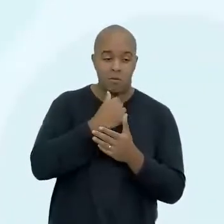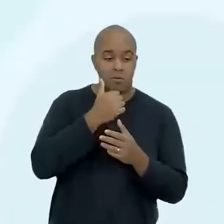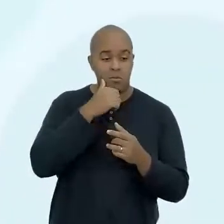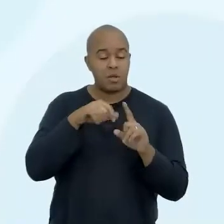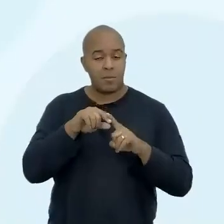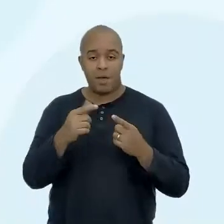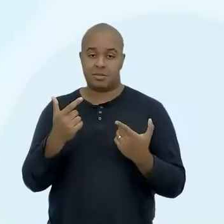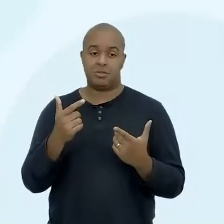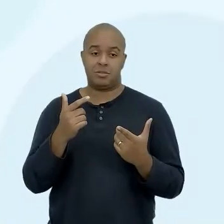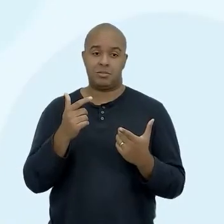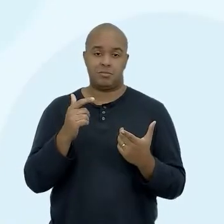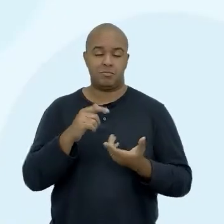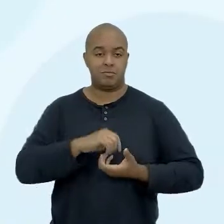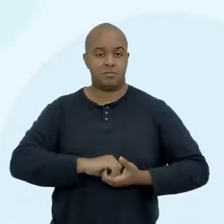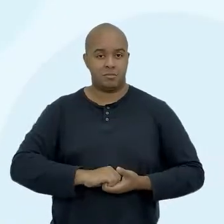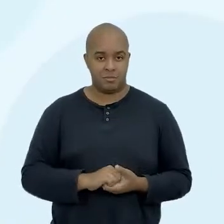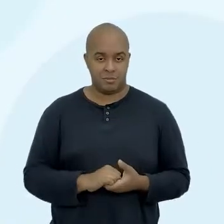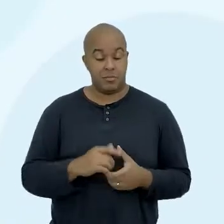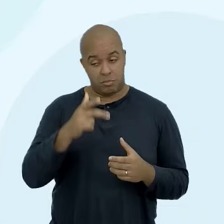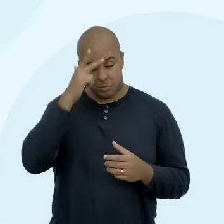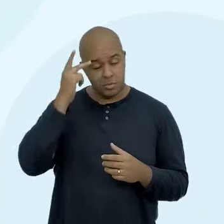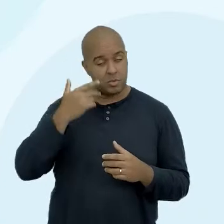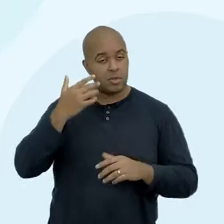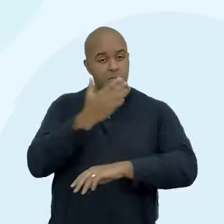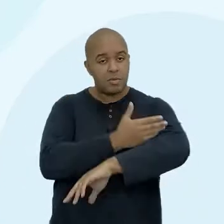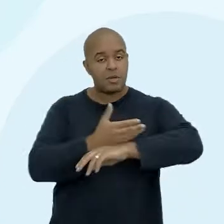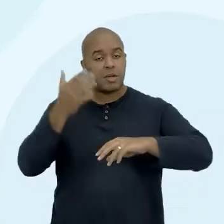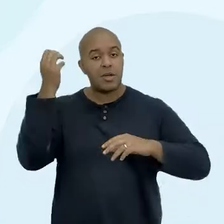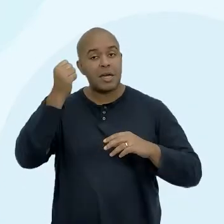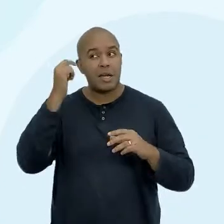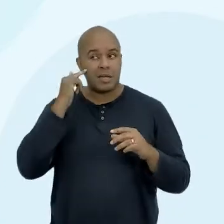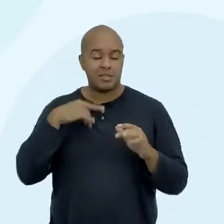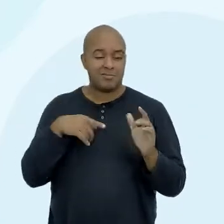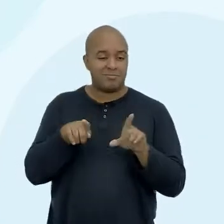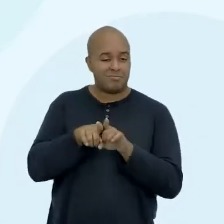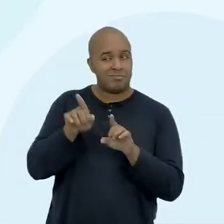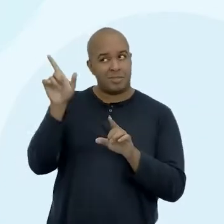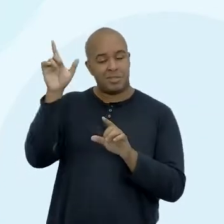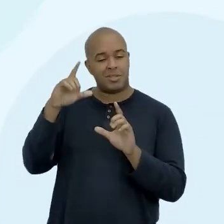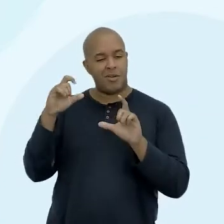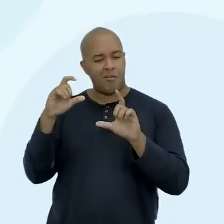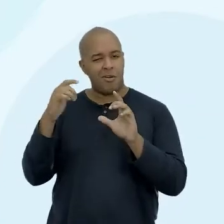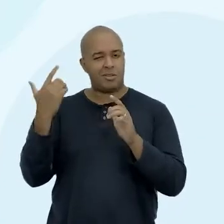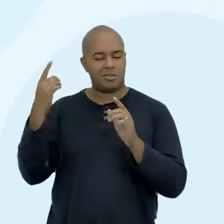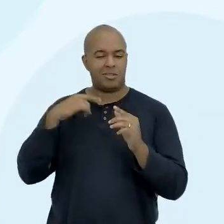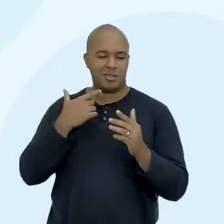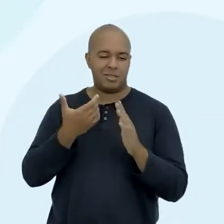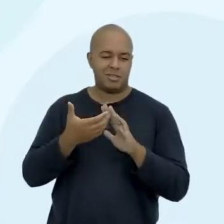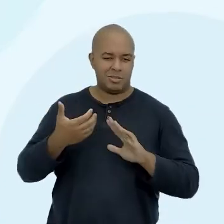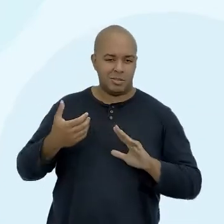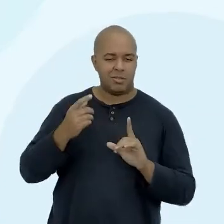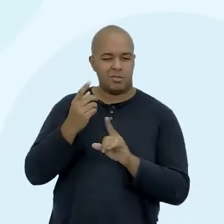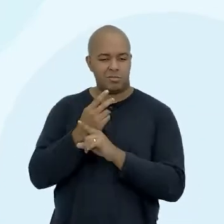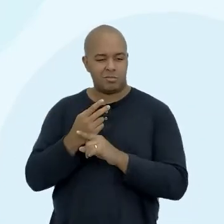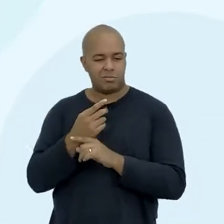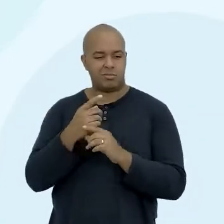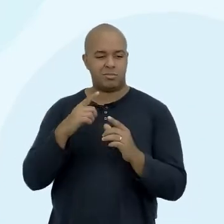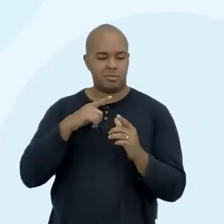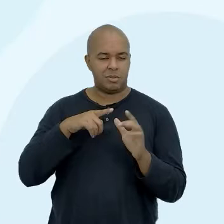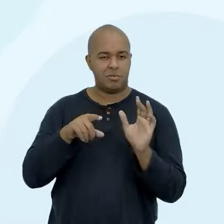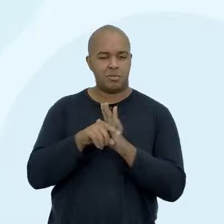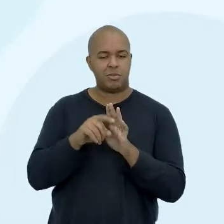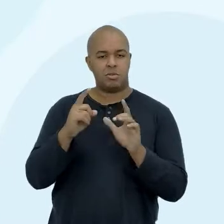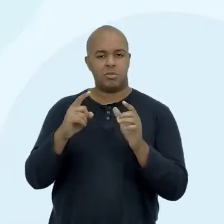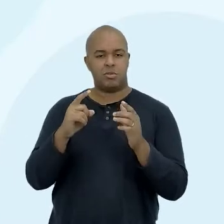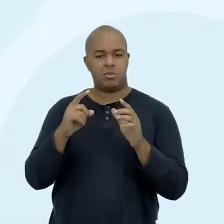mas basicamente pessoas brancas. E essas imagens eu retirei de